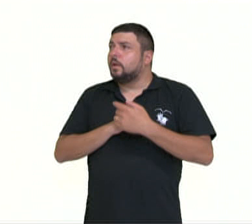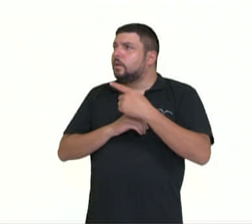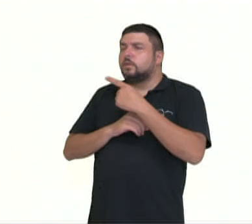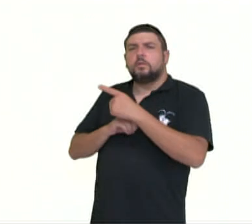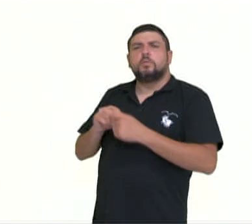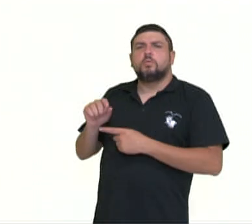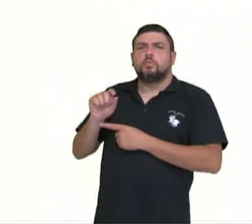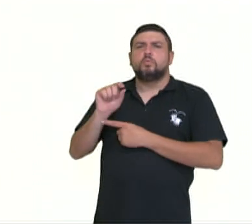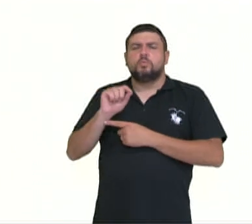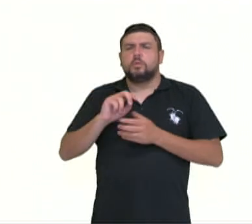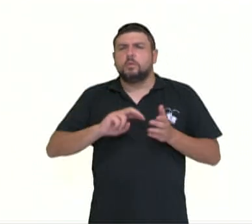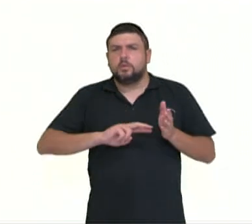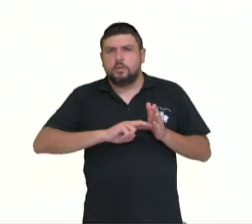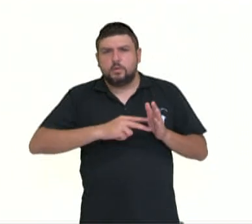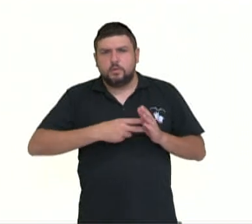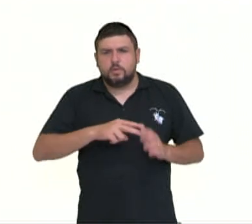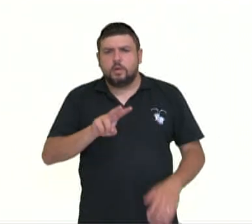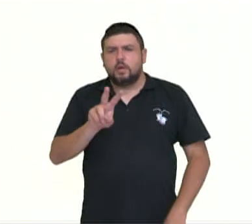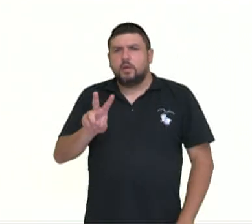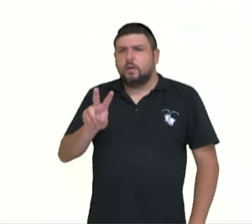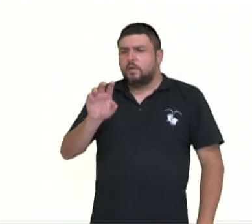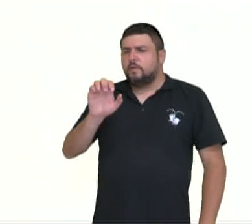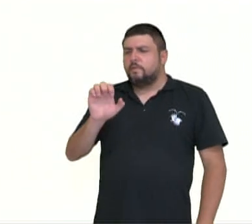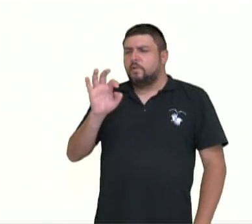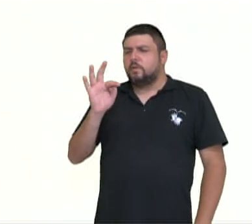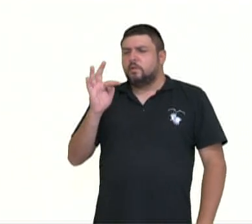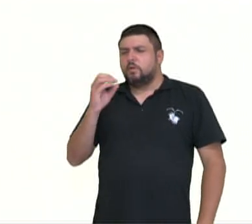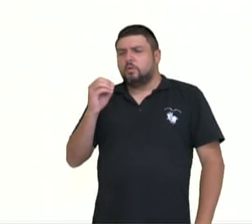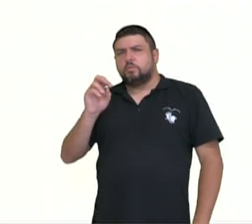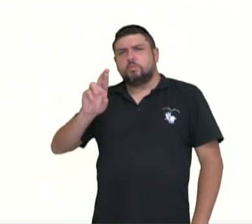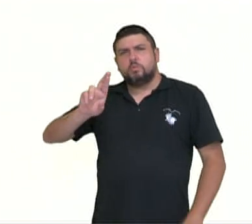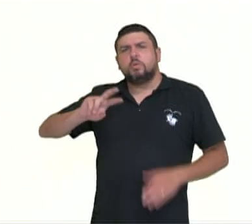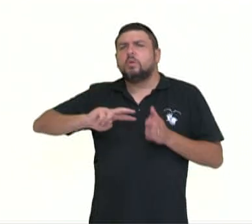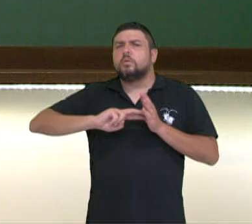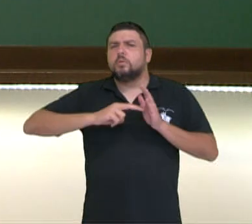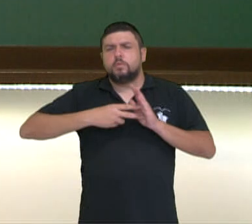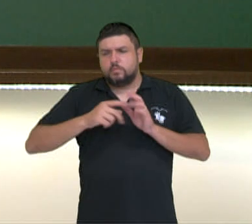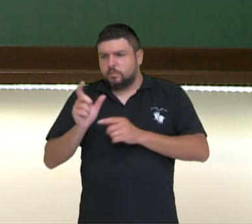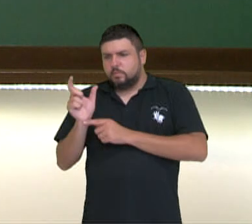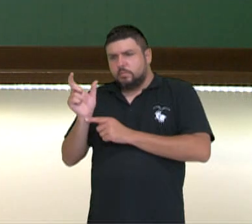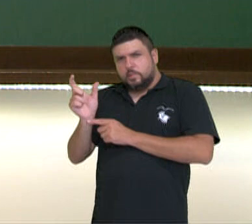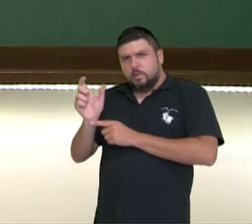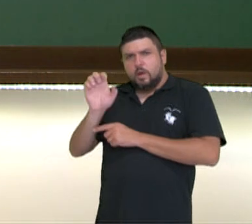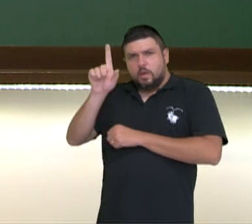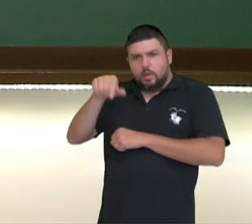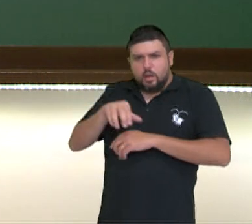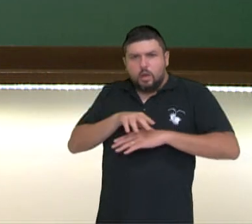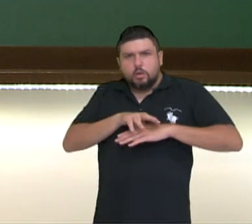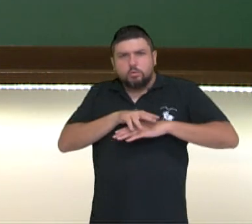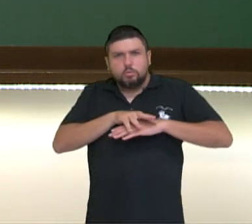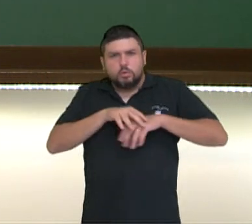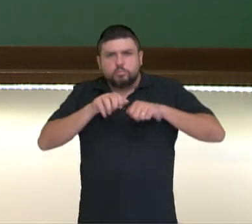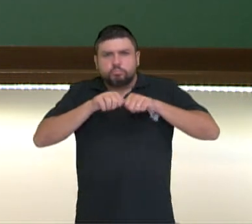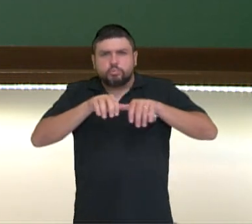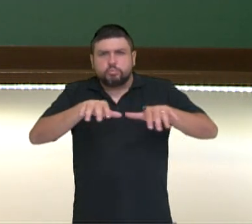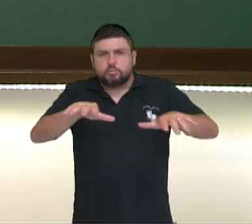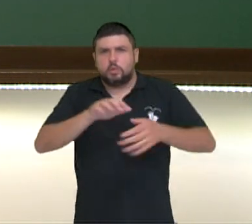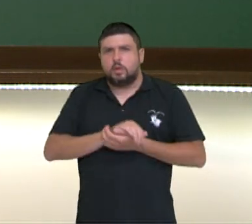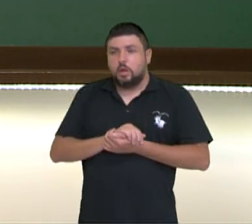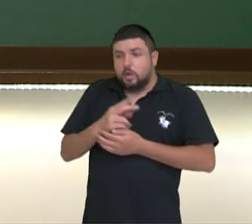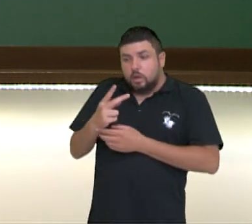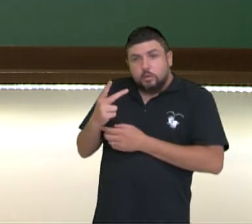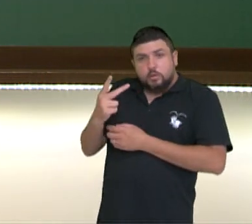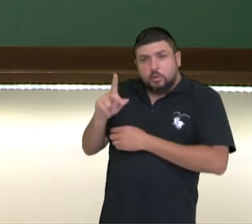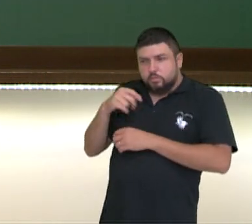isso? Galera, vetor é quando ele vai transmitir alguma doença, ou seja, parte do ciclo reprodutivo, nesse caso, no ciclo